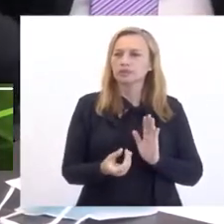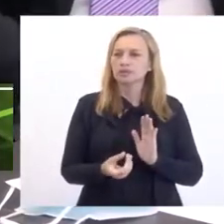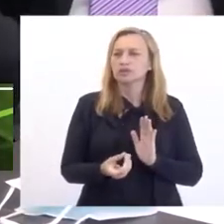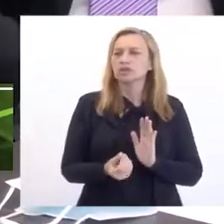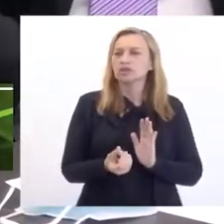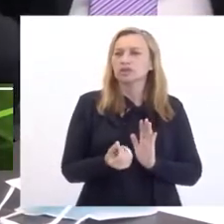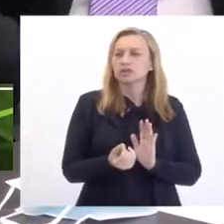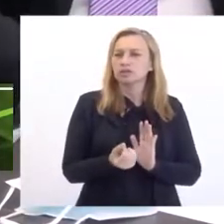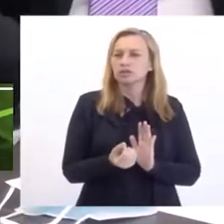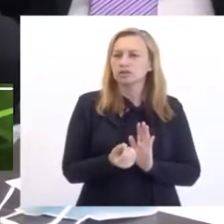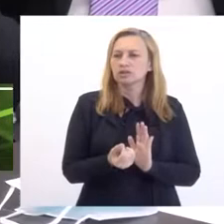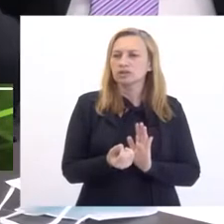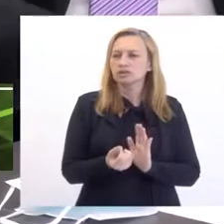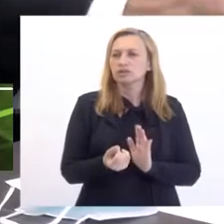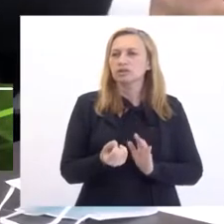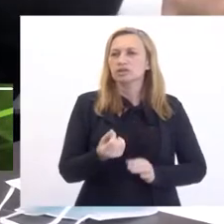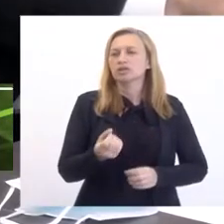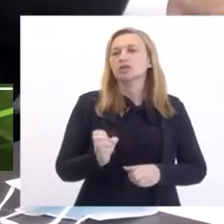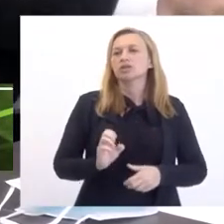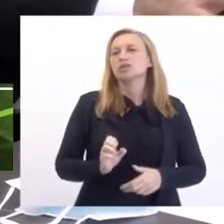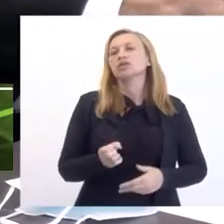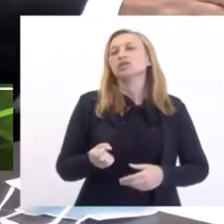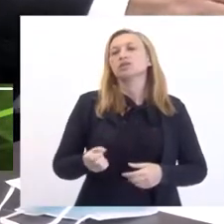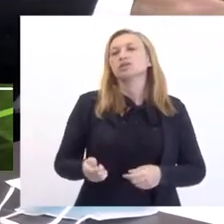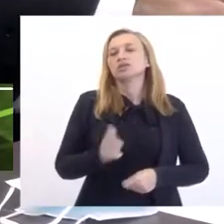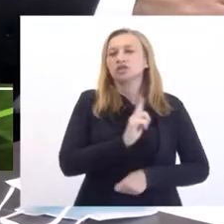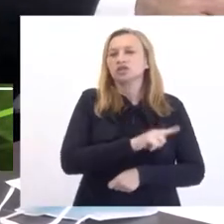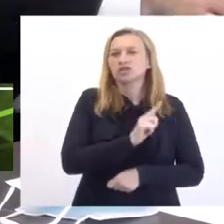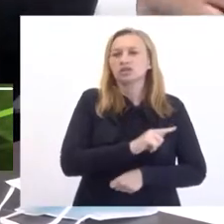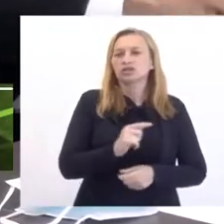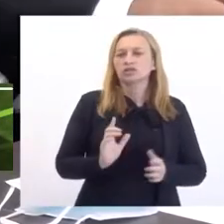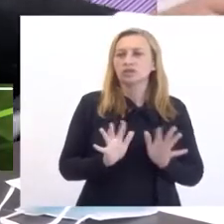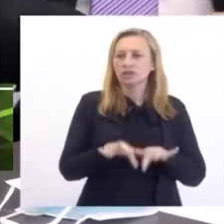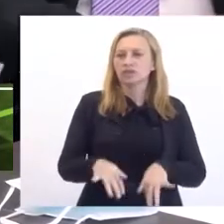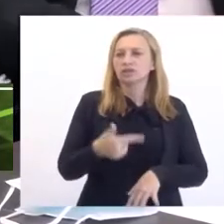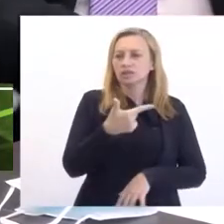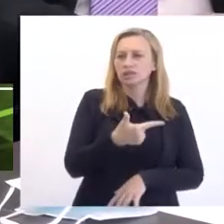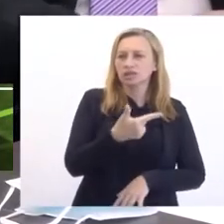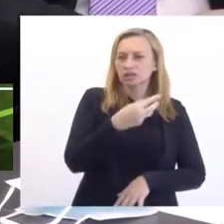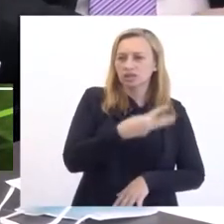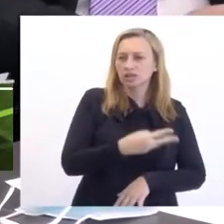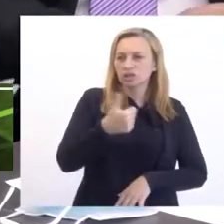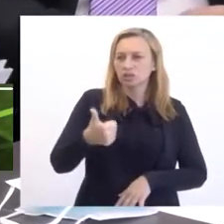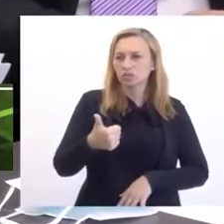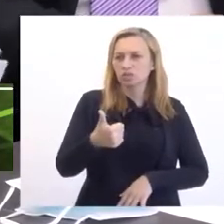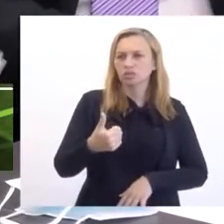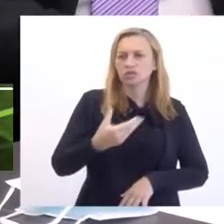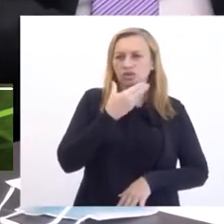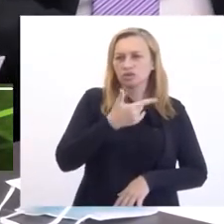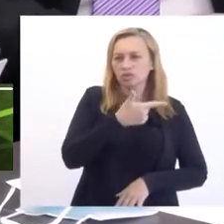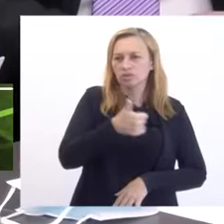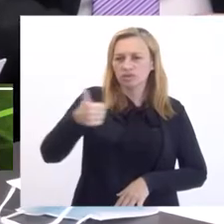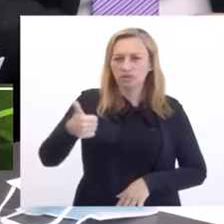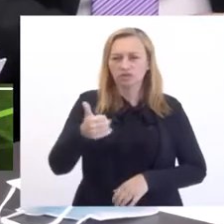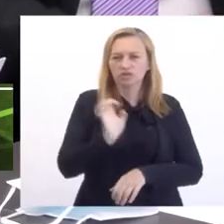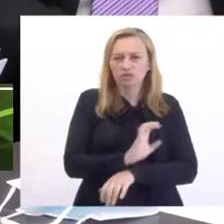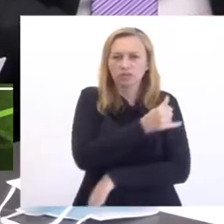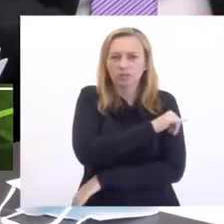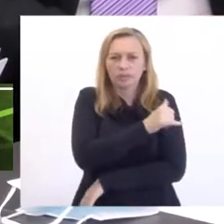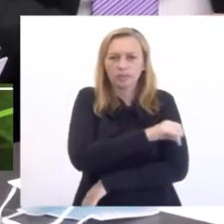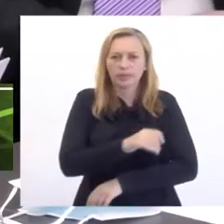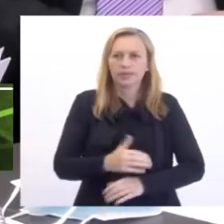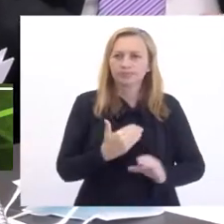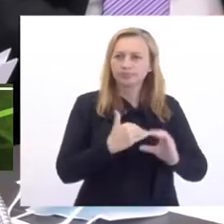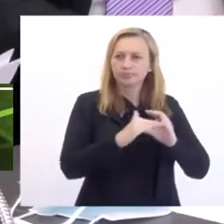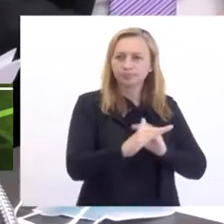do exercício encerrado em 31 de dezembro de 2020. Ofício 16 de 2021, Tribunal de Contas do Estado do Rio de Janeiro, que